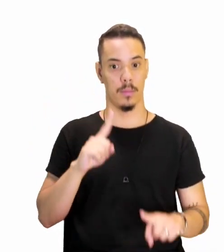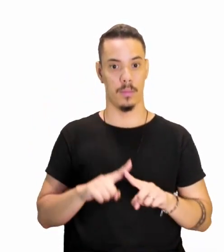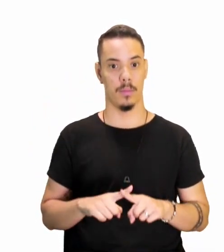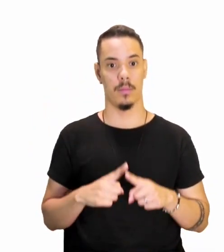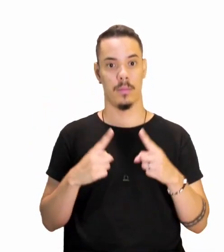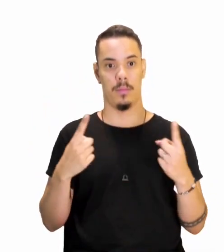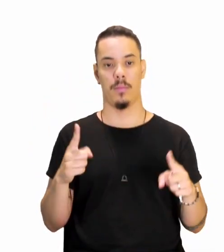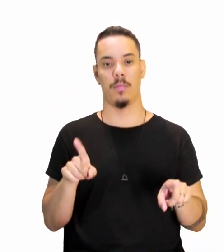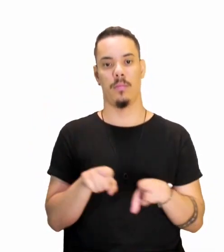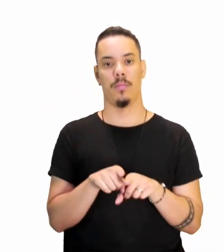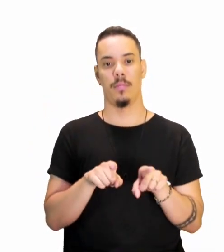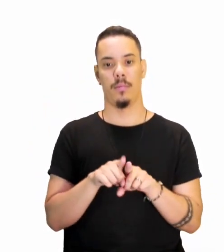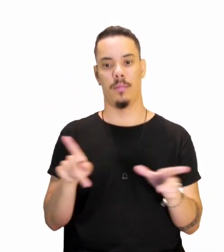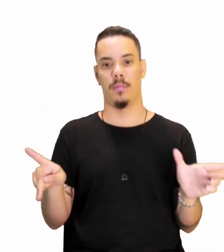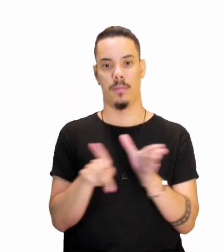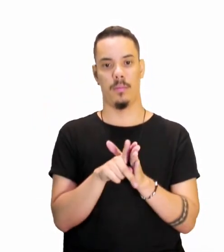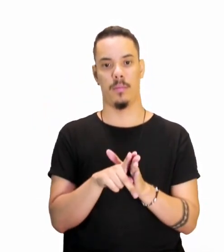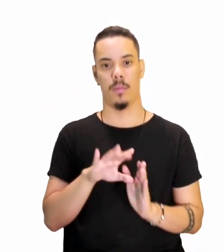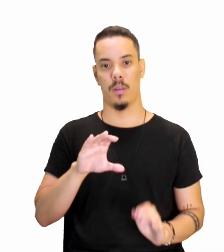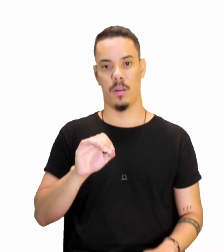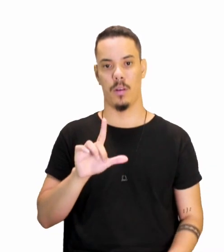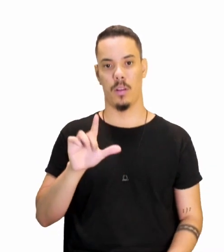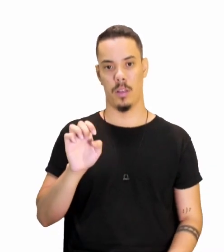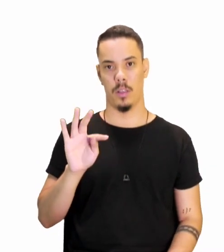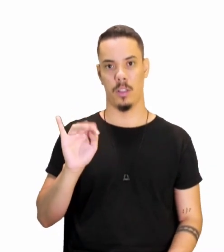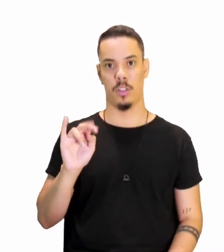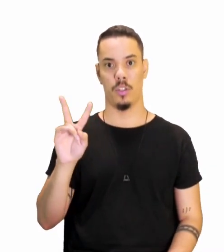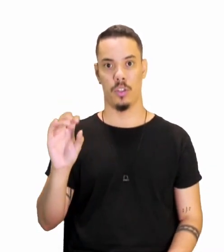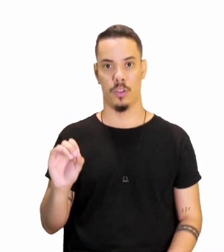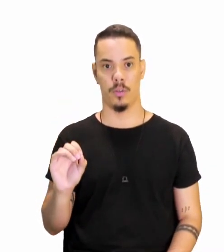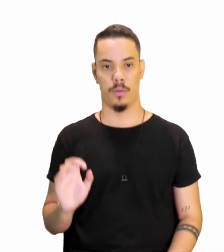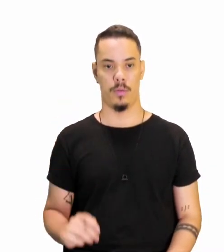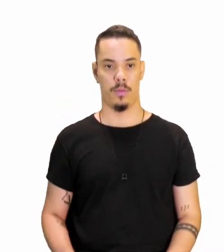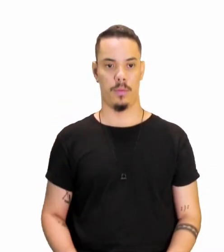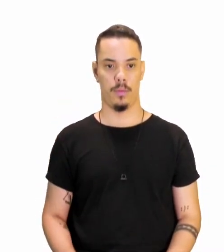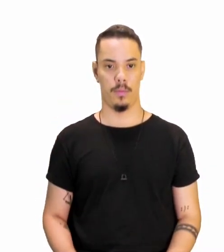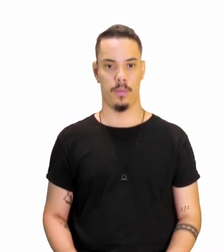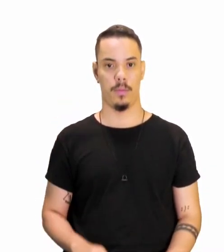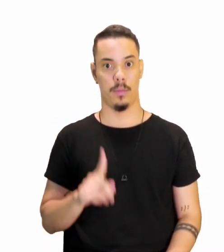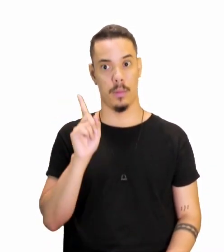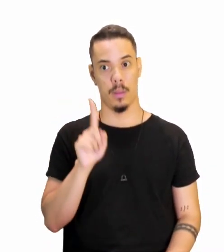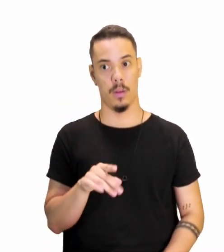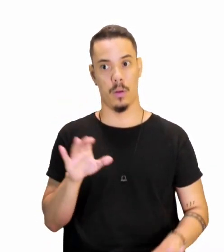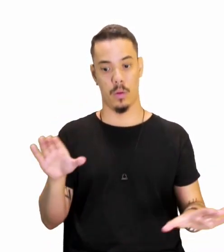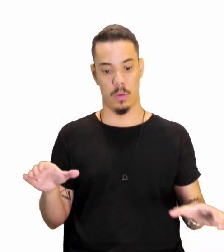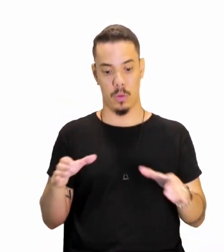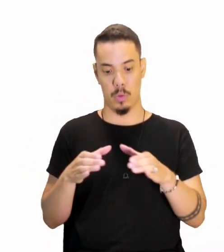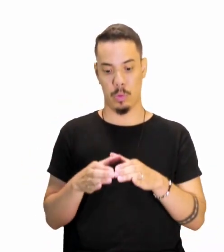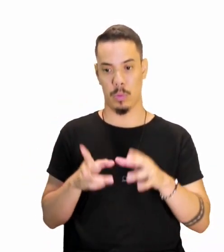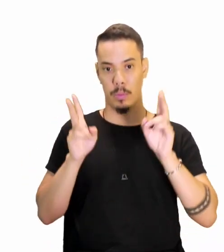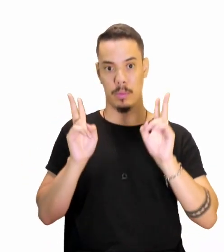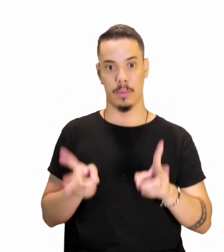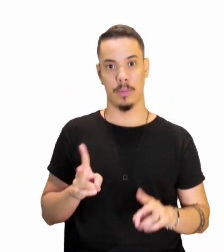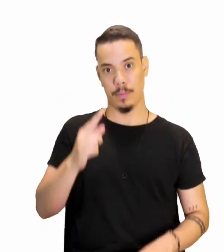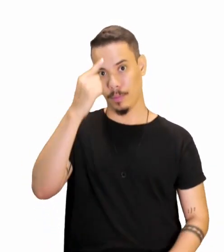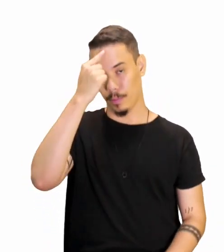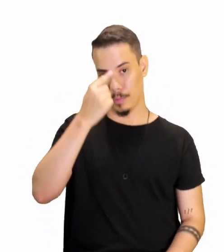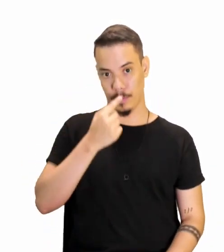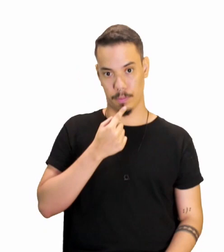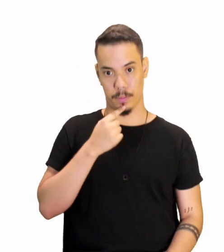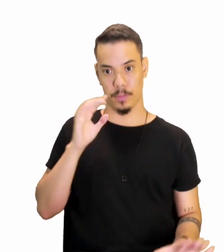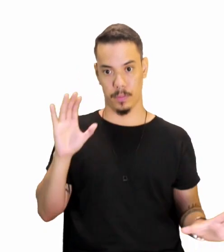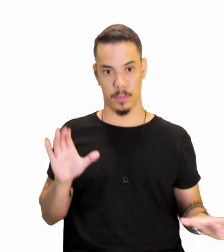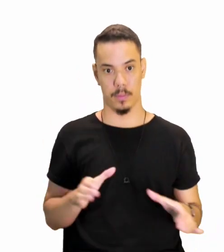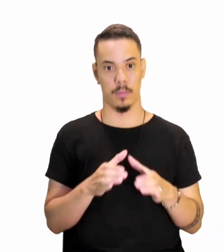ele é um substantivo coletivo, que se refere a um grupo de uma mesma espécie. Então,